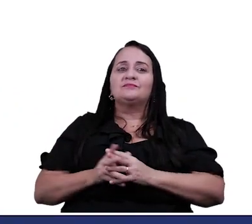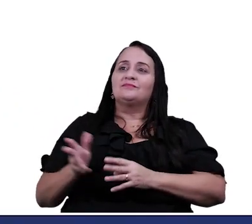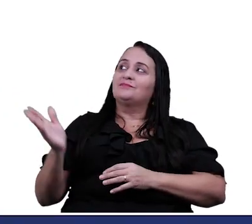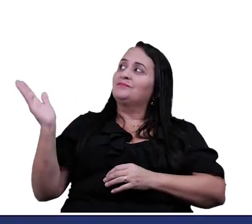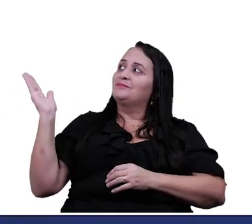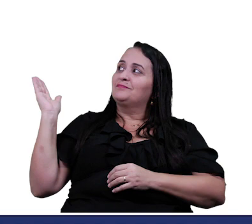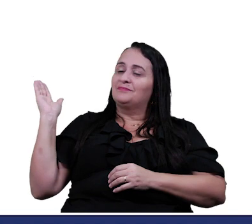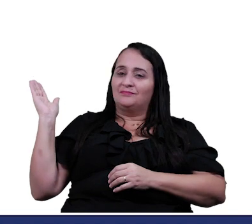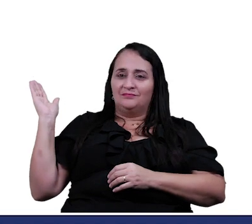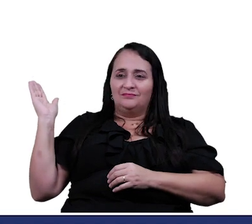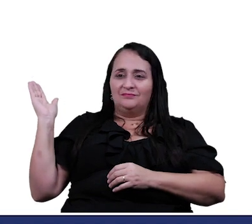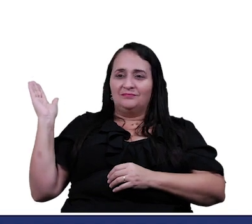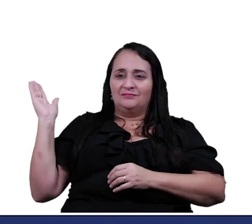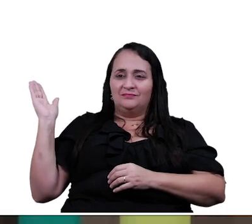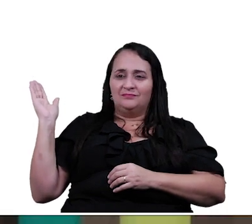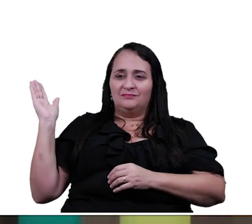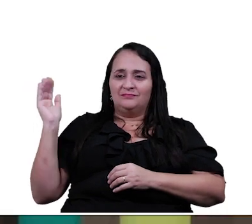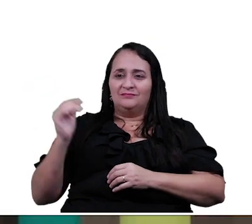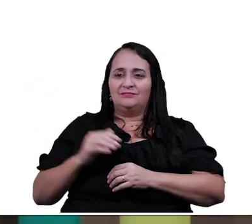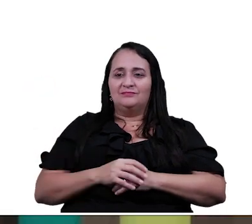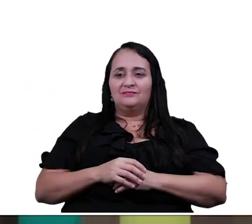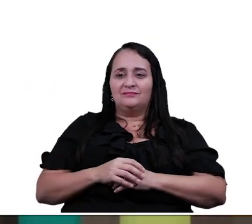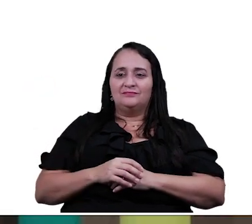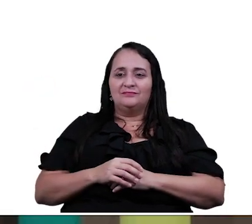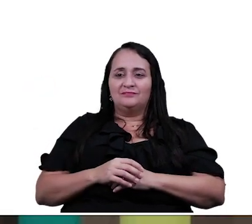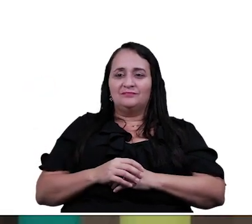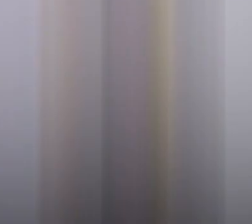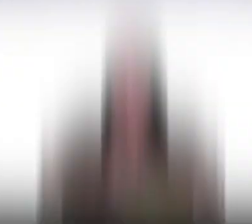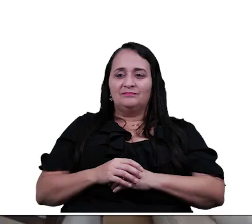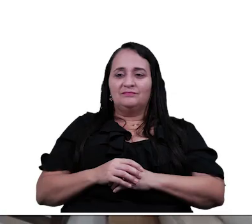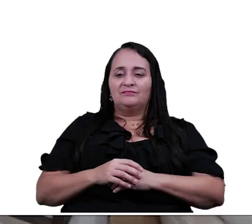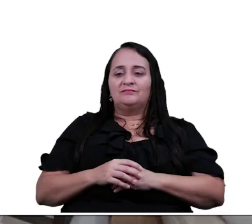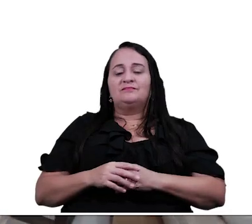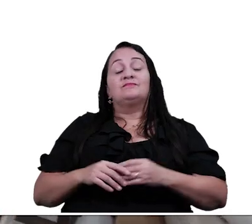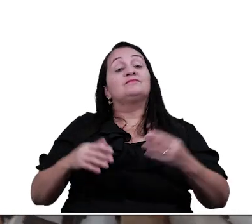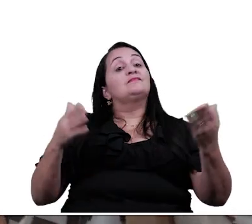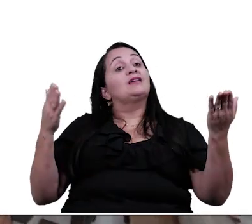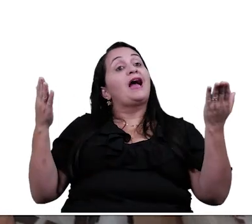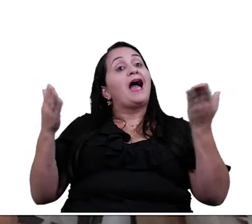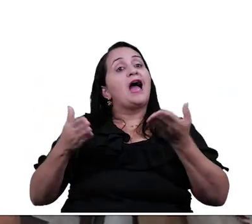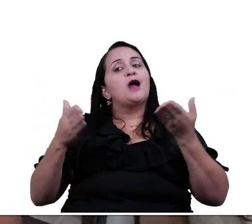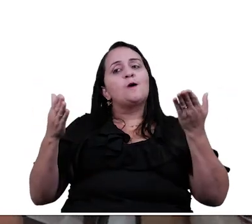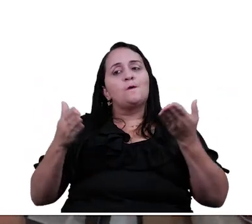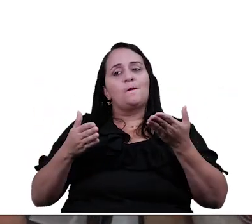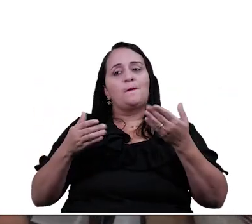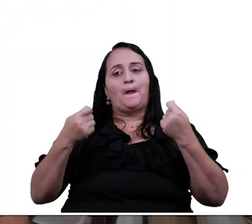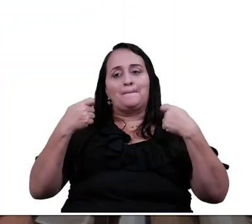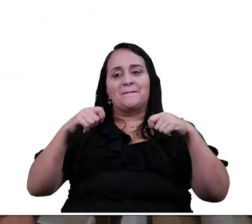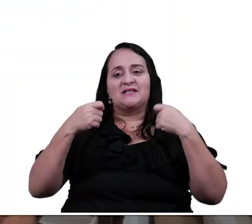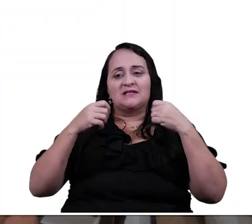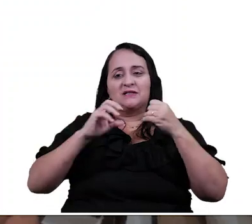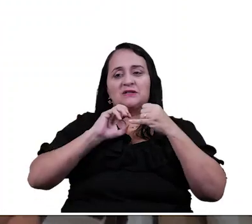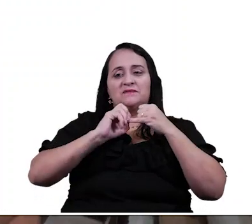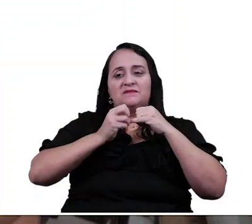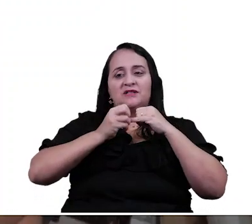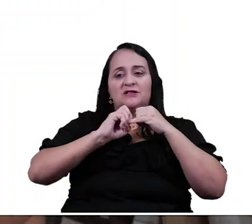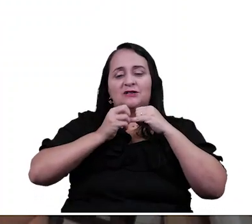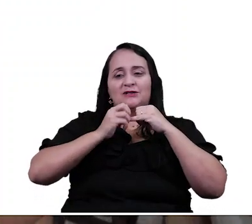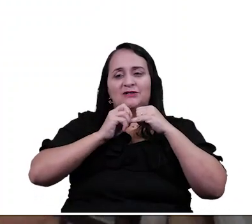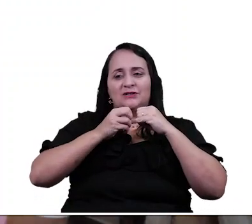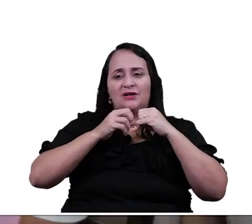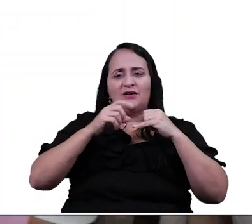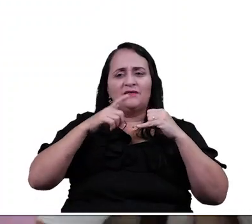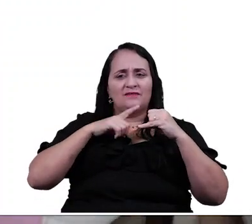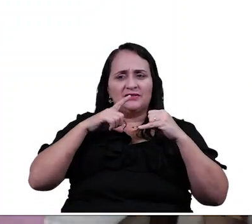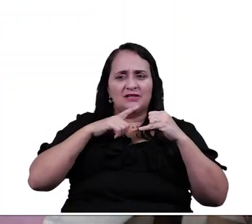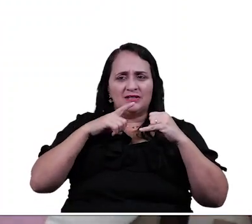Olha aí, 200 gramas. Certo? Agora, eu tô precisando de feijão. Eu